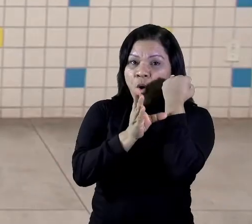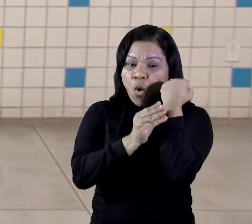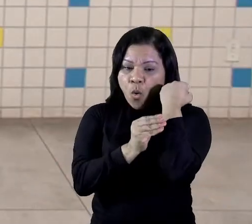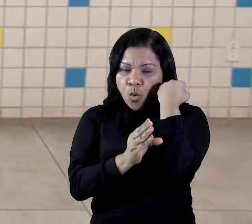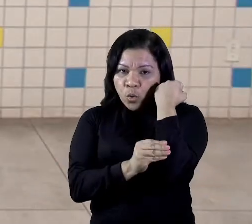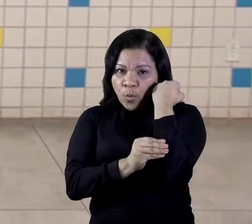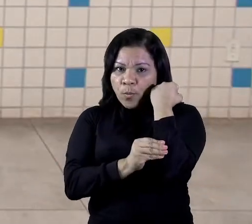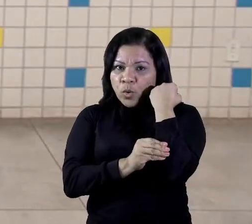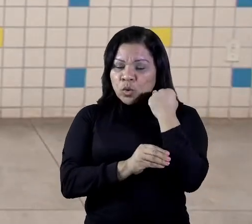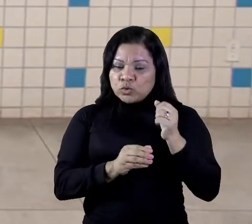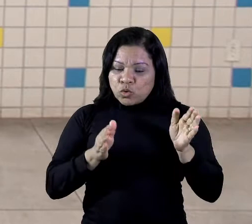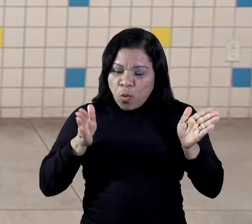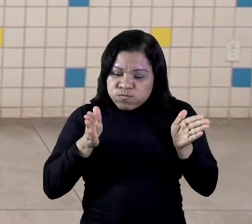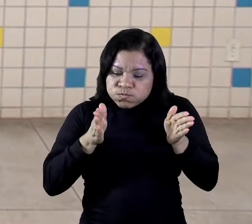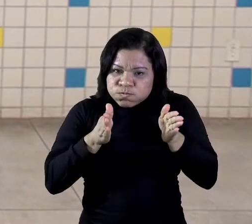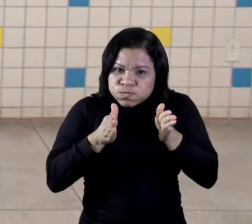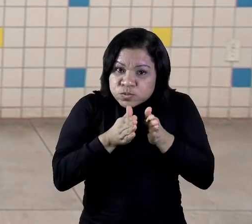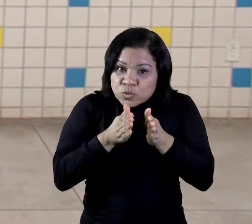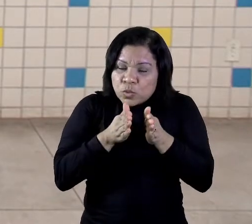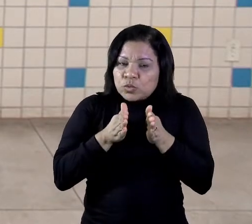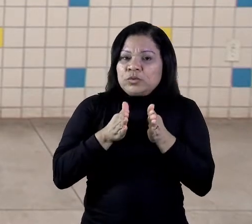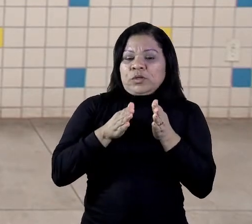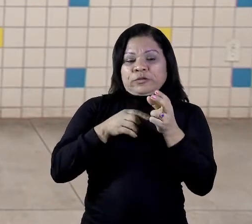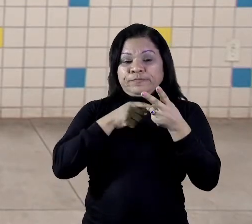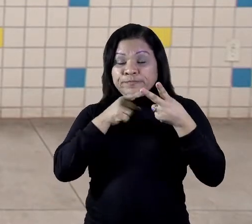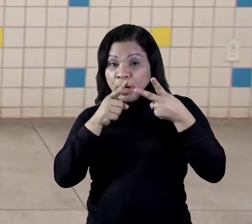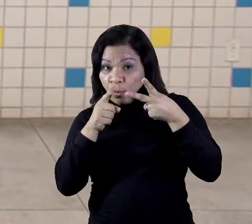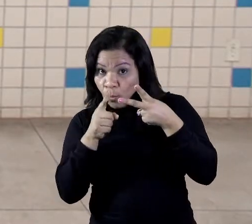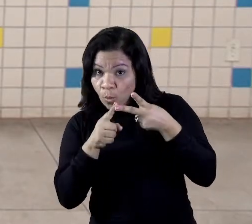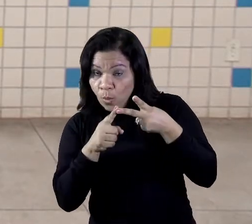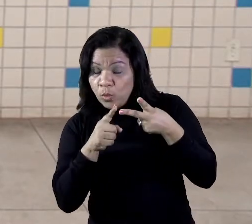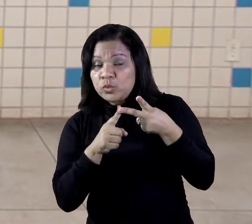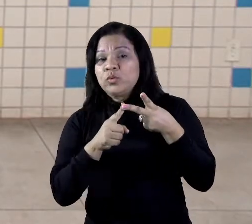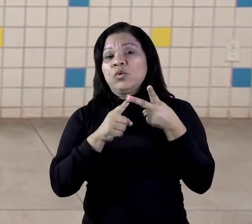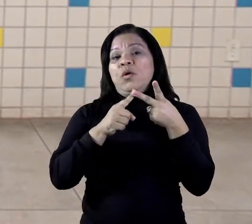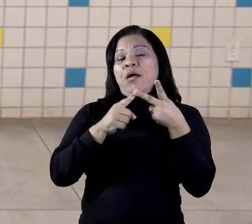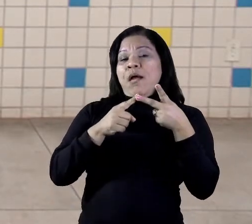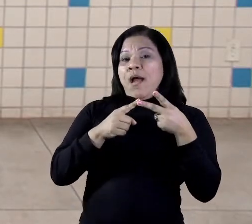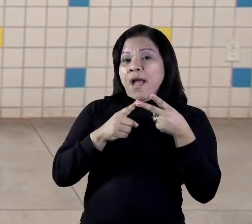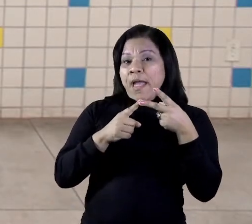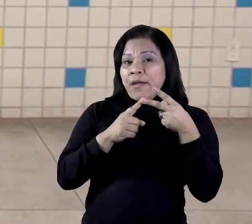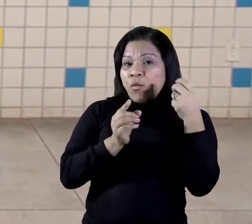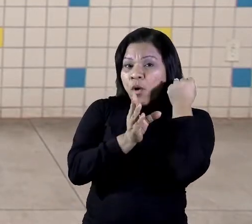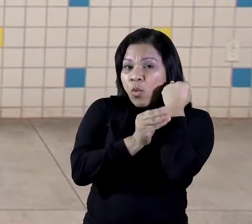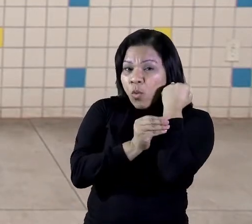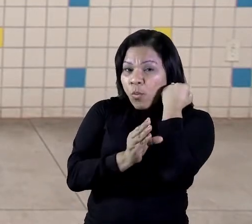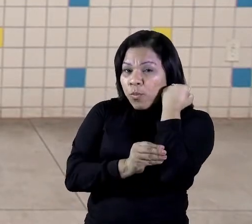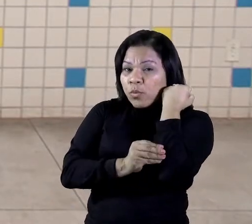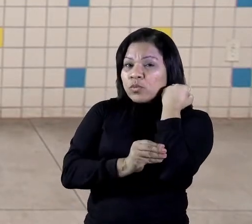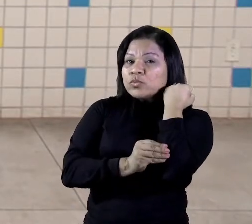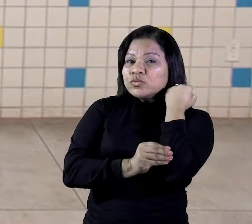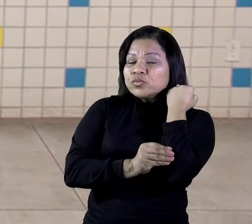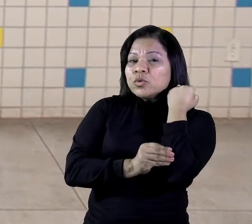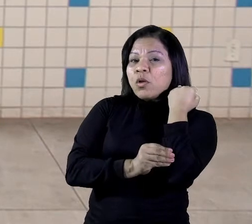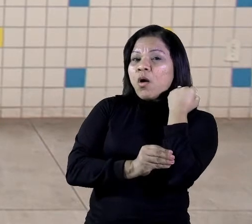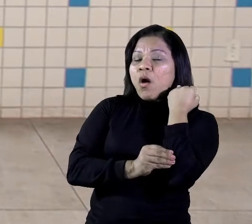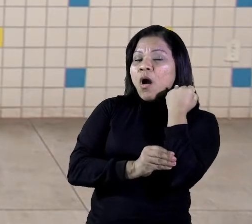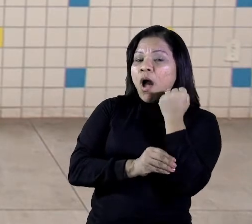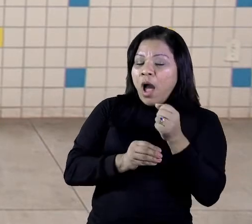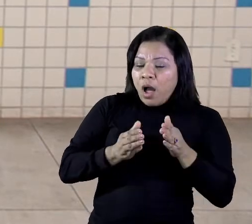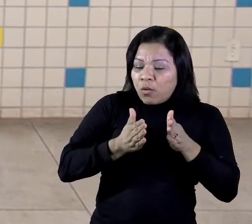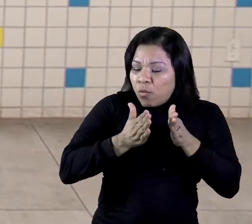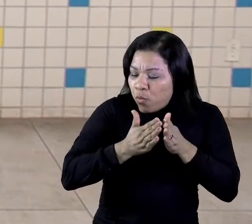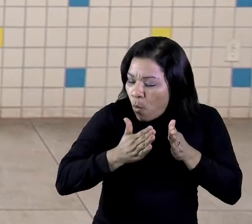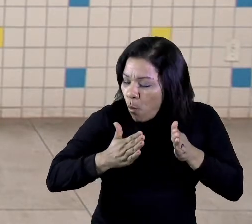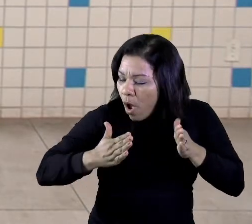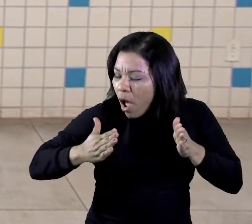anterior a gente viu isso. E isométrica, quando ocorre um alongamento do